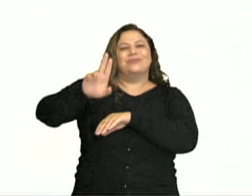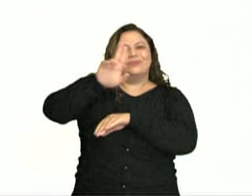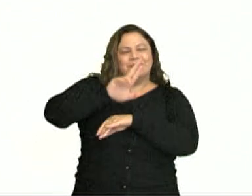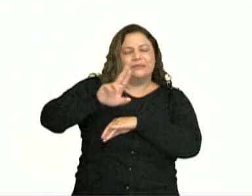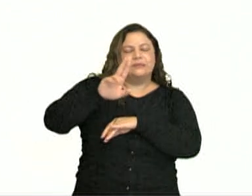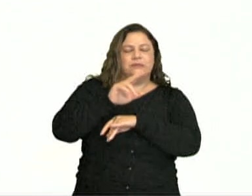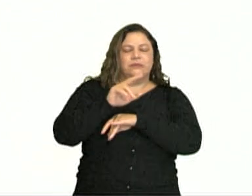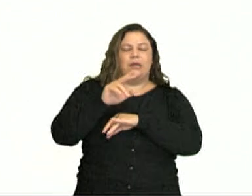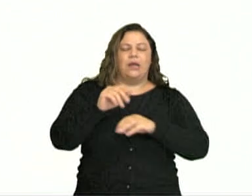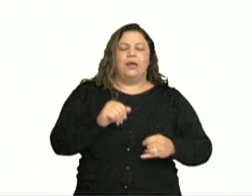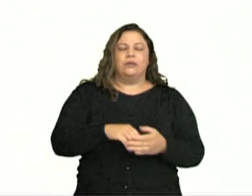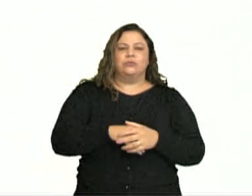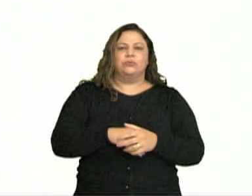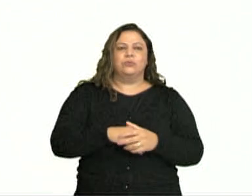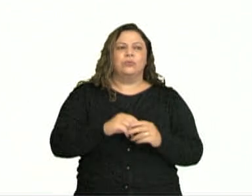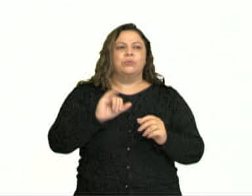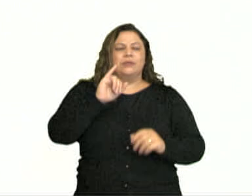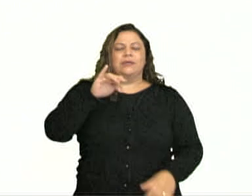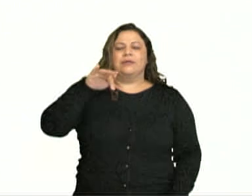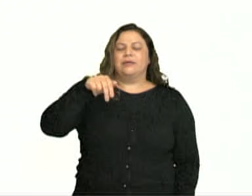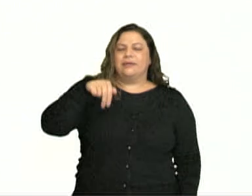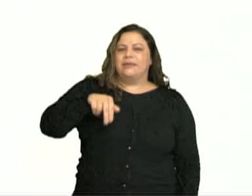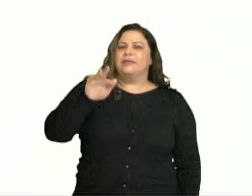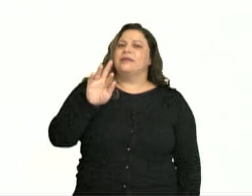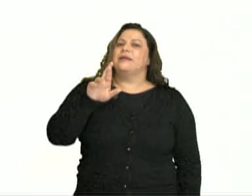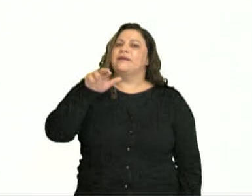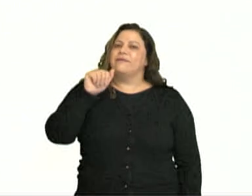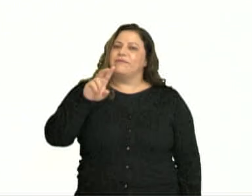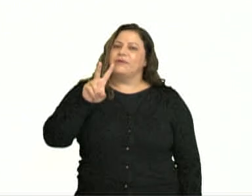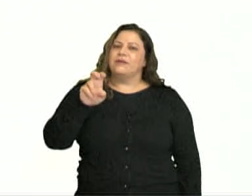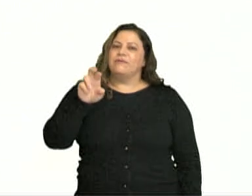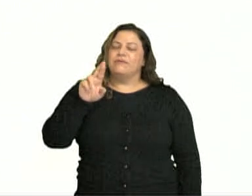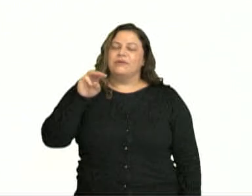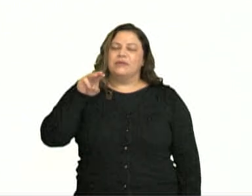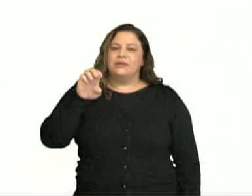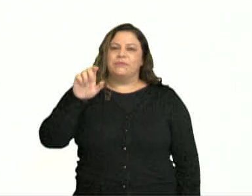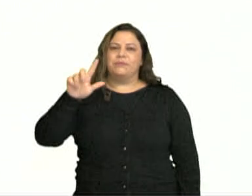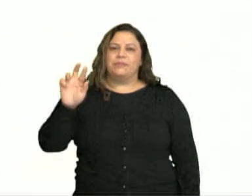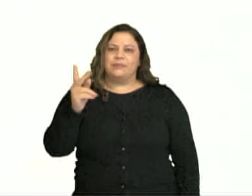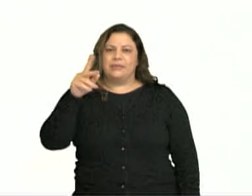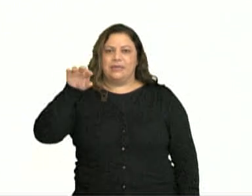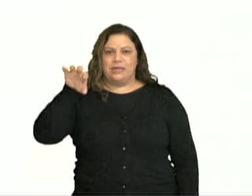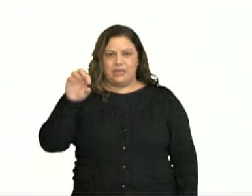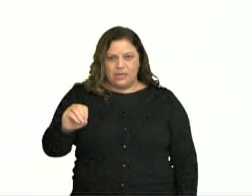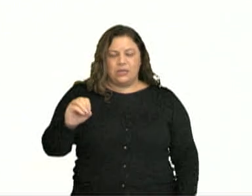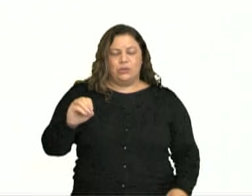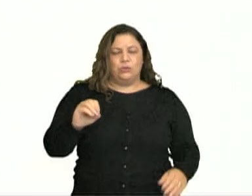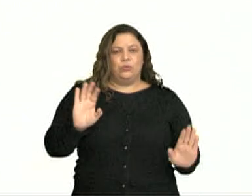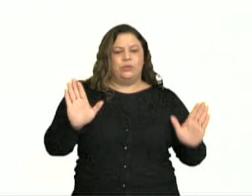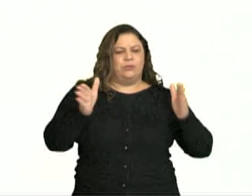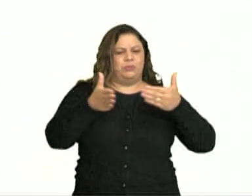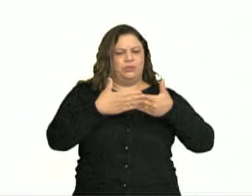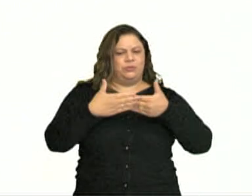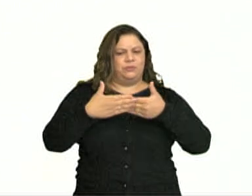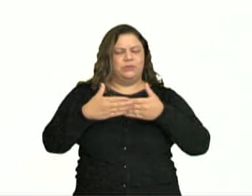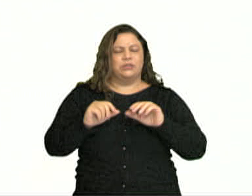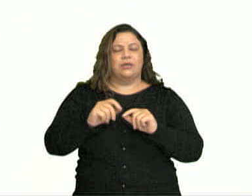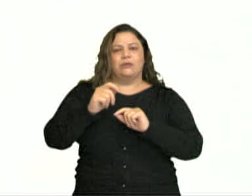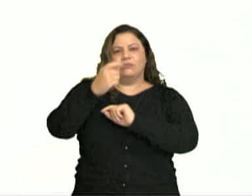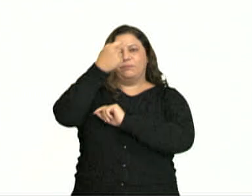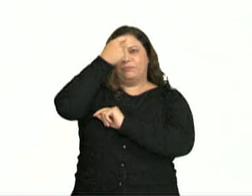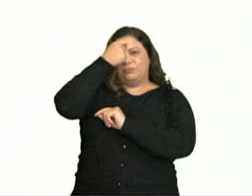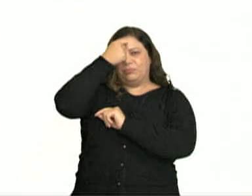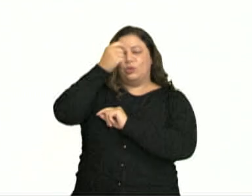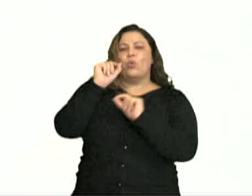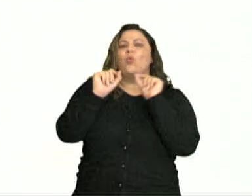infravermelho, principalmente quando acessamos algum ambiente fechado durante a flexibilização da pandemia. Como esse equipamento funciona? Agora é